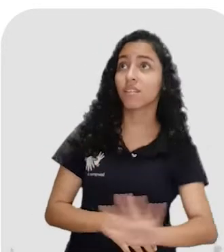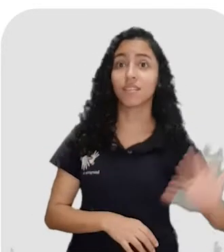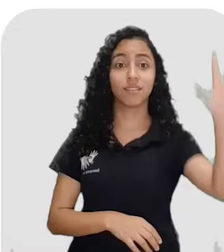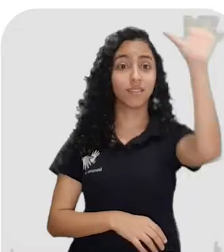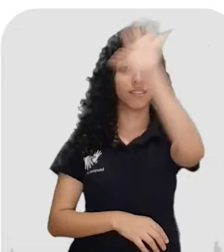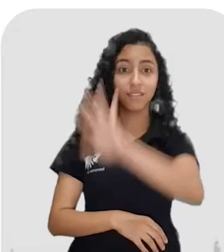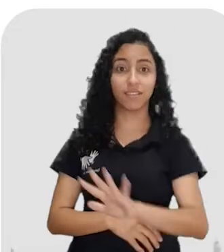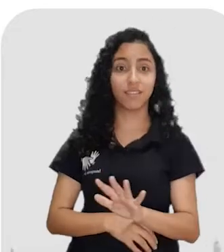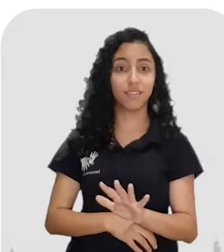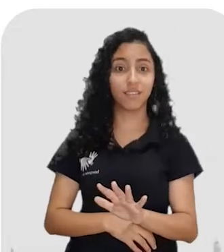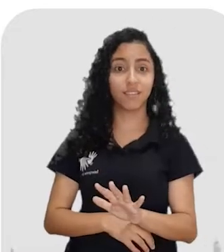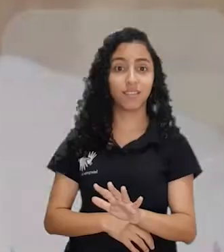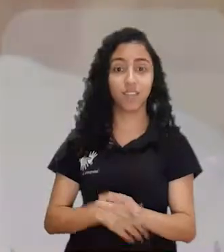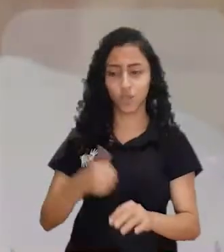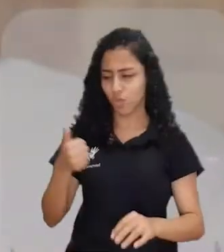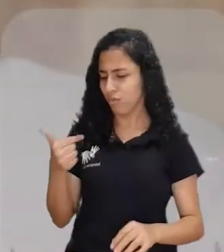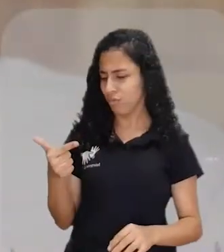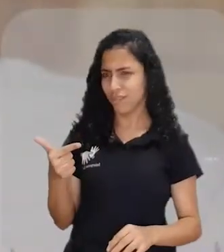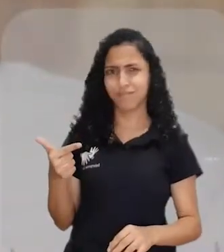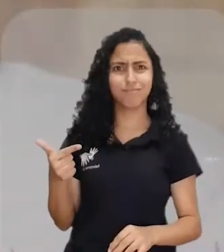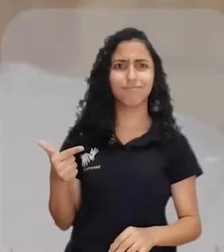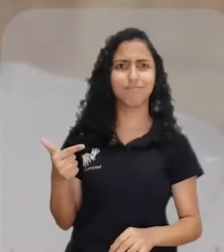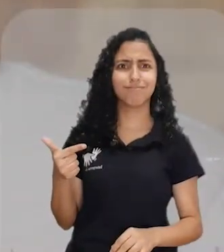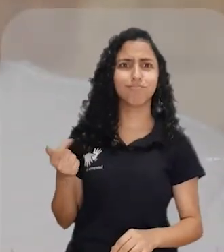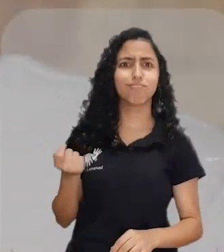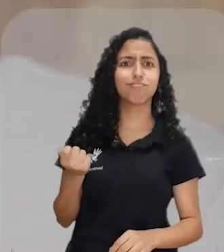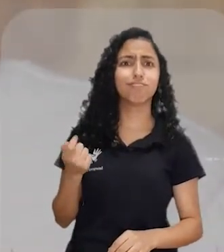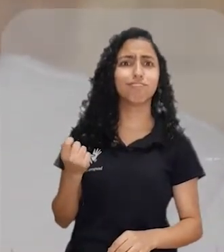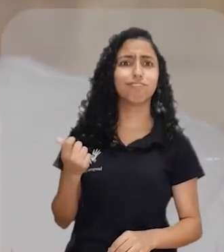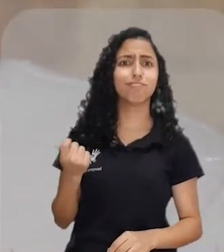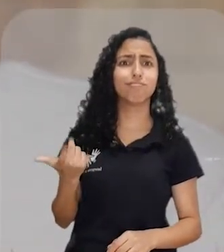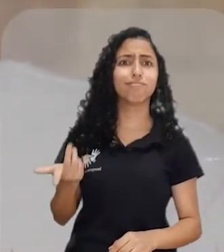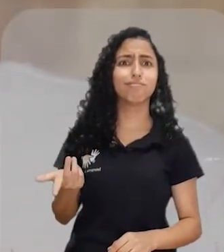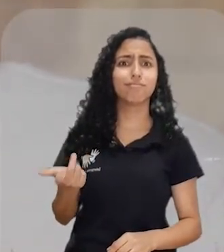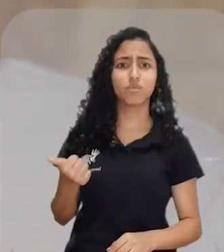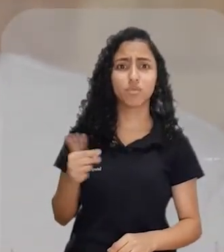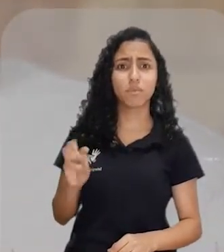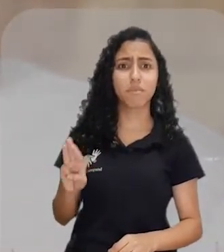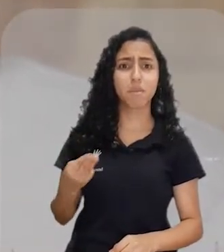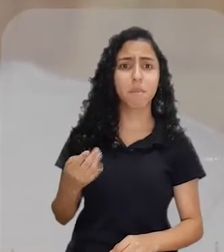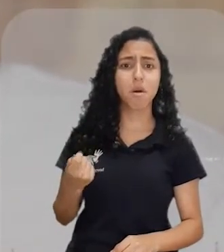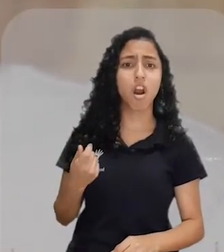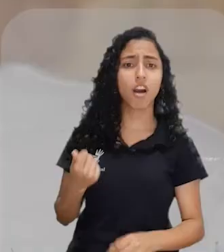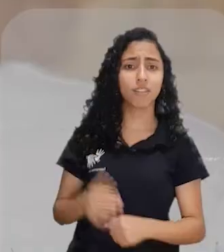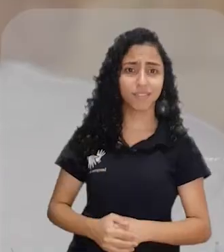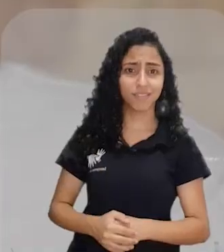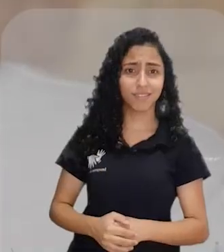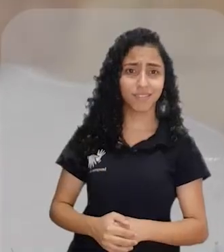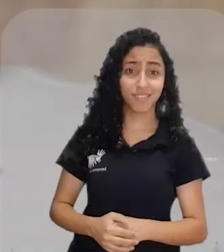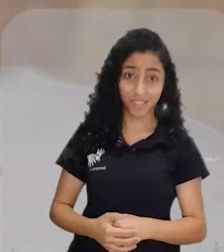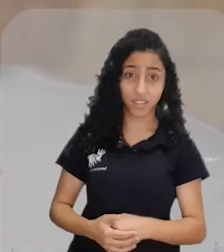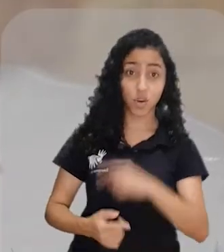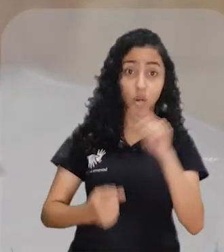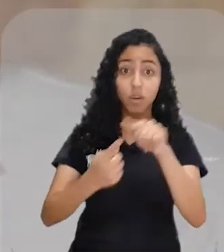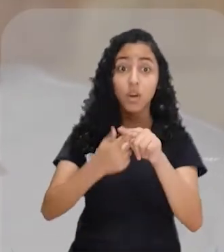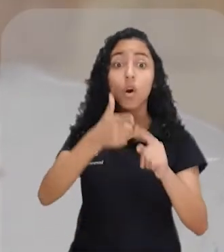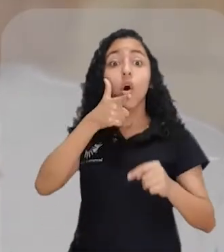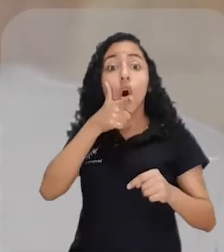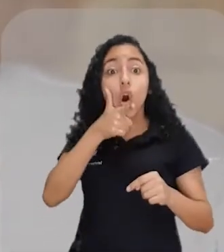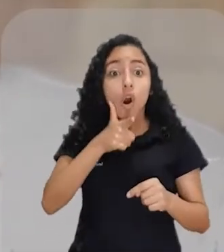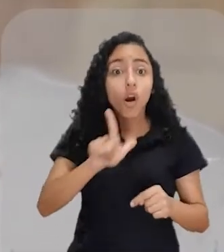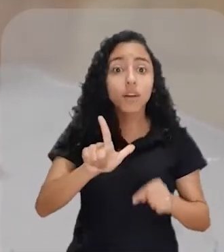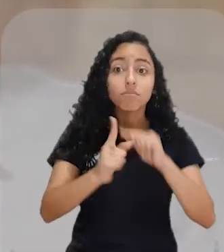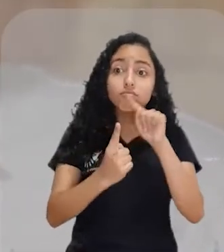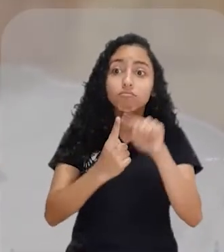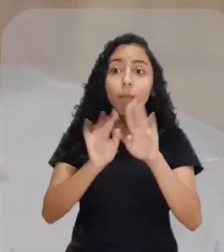território nacional. Então, isso é muito maior do que aqueles 12, né, milhões que eu falei agora há pouco. E essa meta,